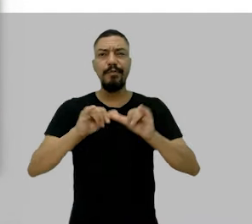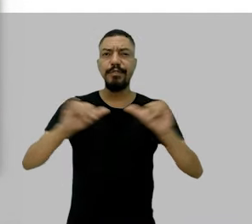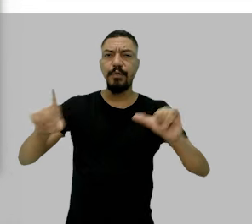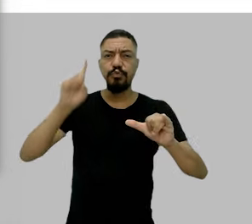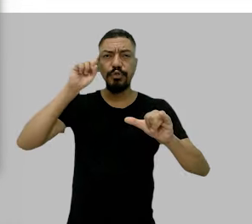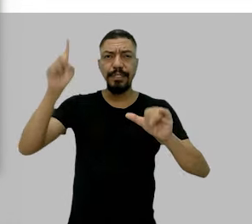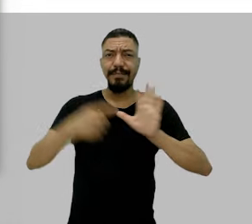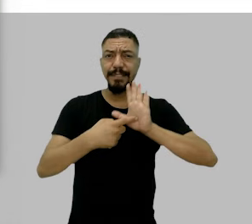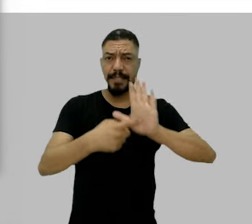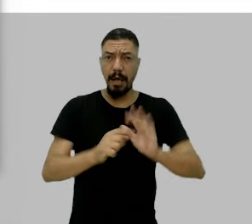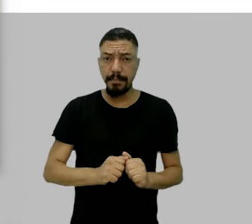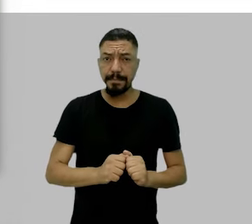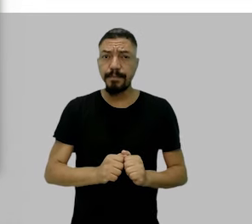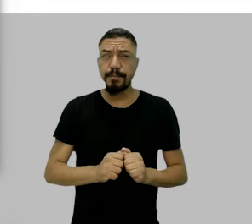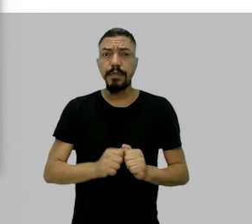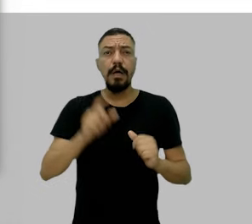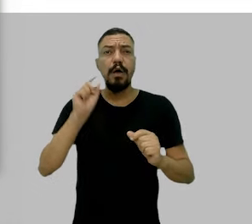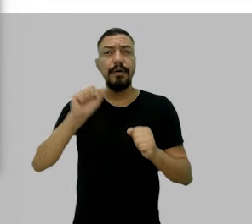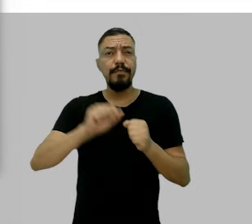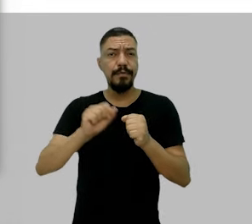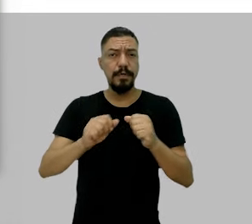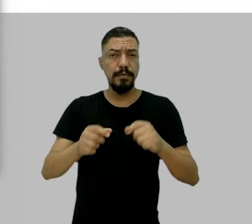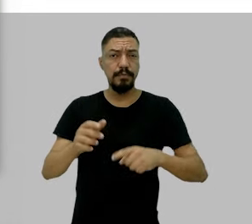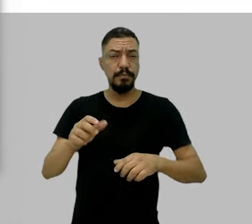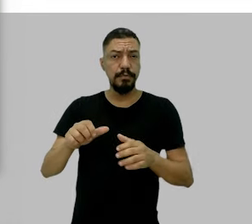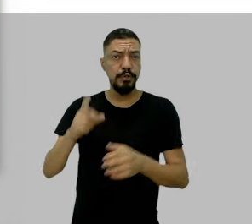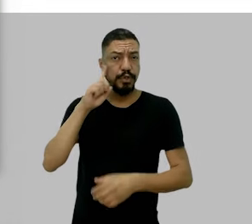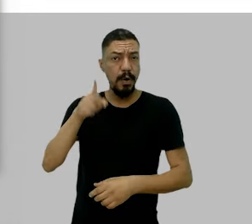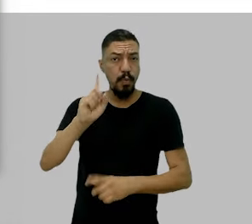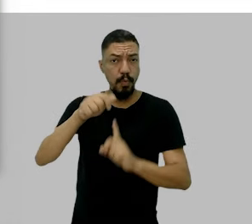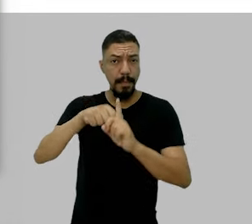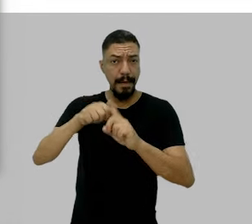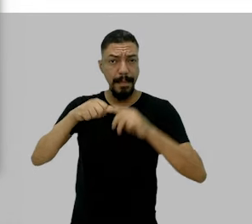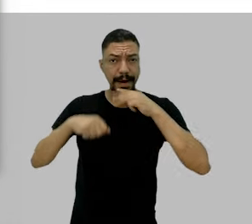foi feito ali. Nos dias 1º e 2º de março do ano passado,